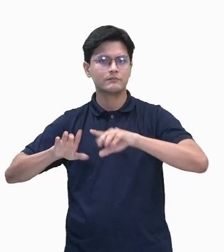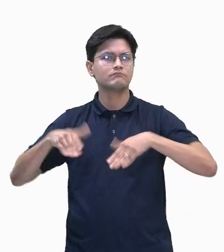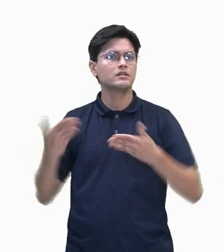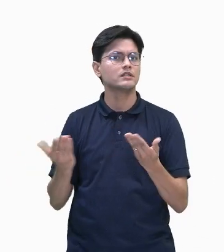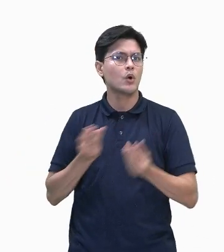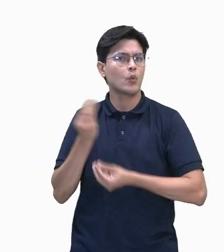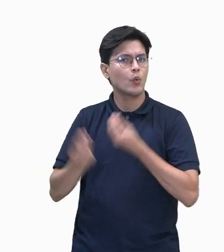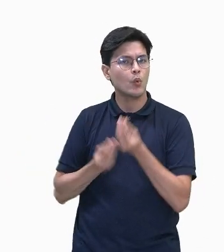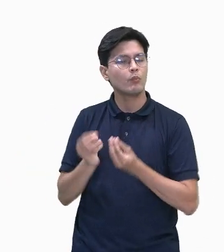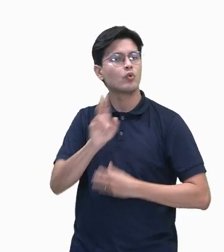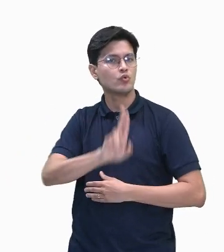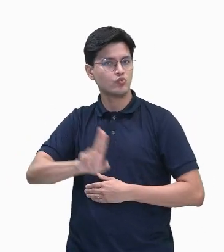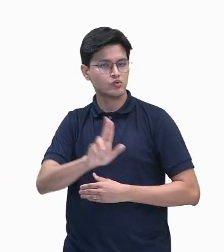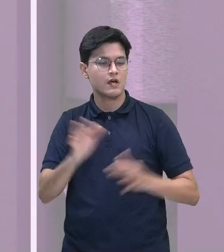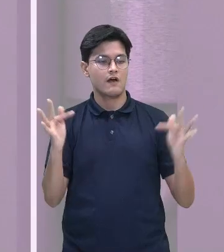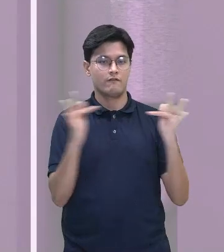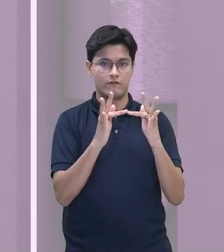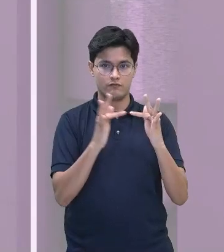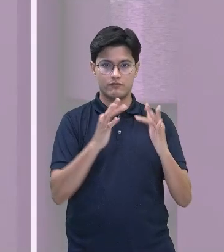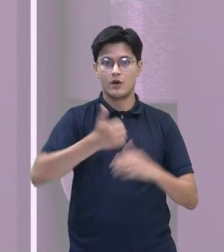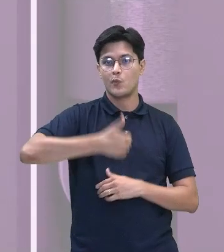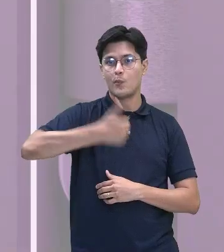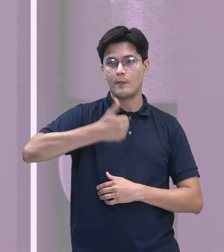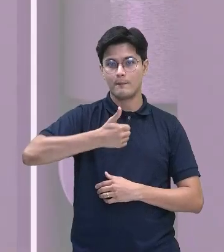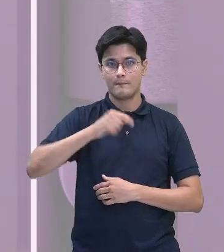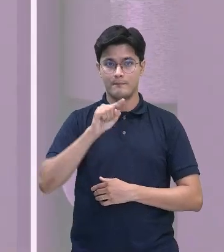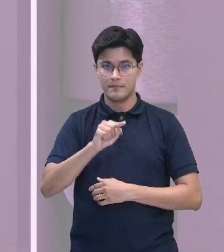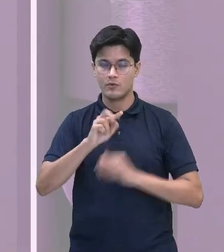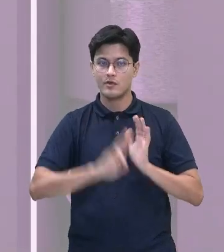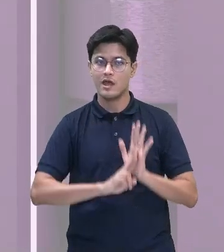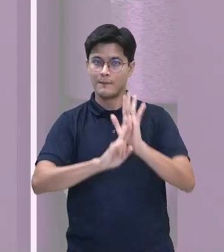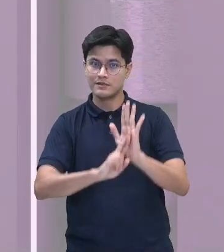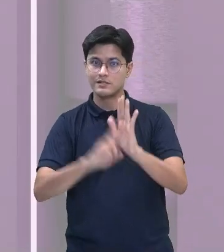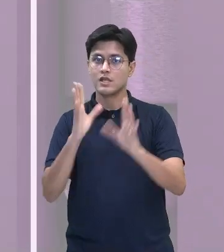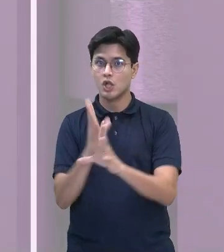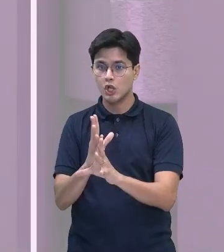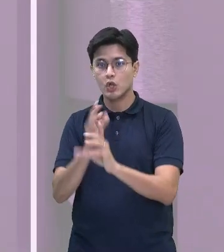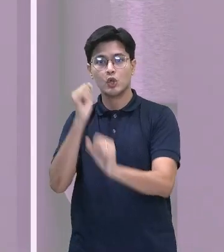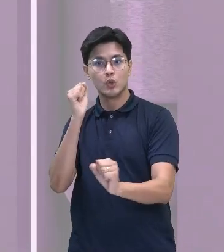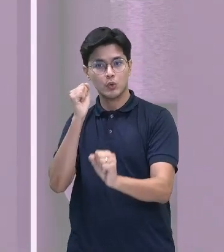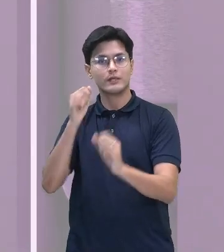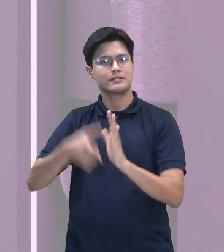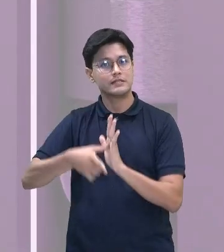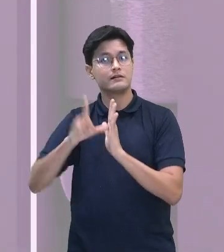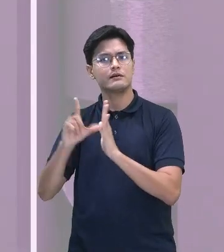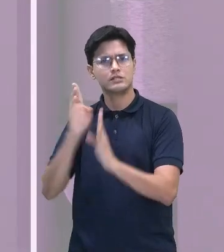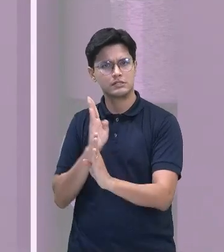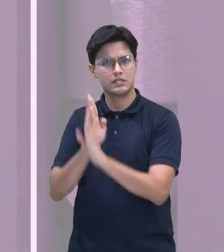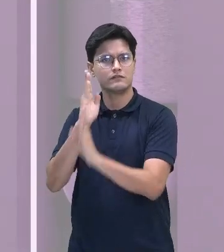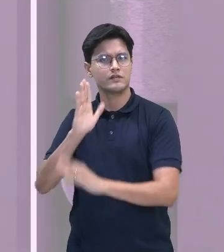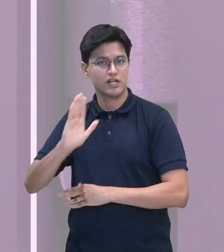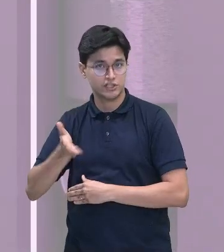na função do primeiro grau, que é a função que representa o lucro, que nós já tínhamos identificado, já